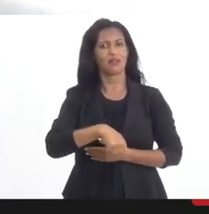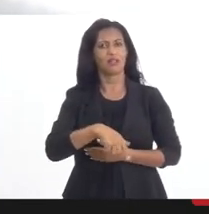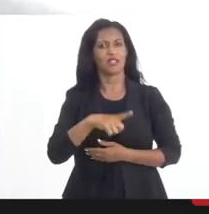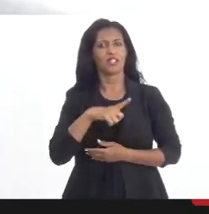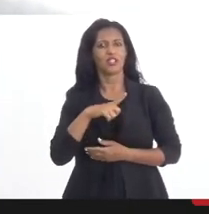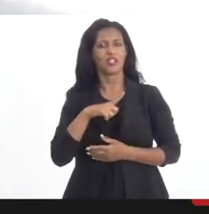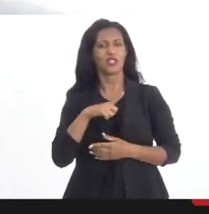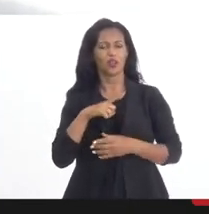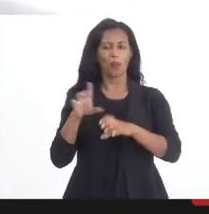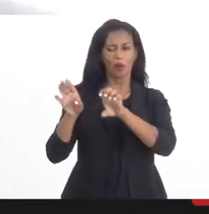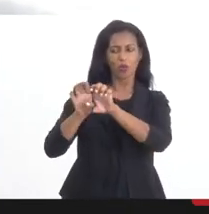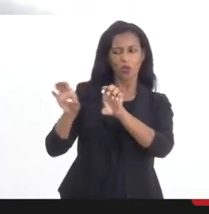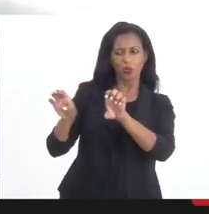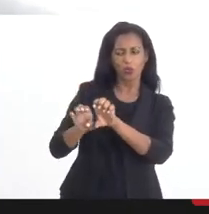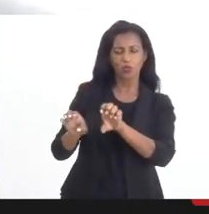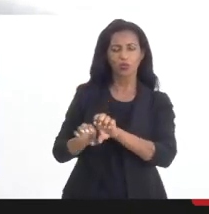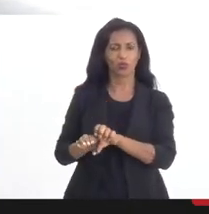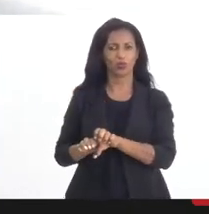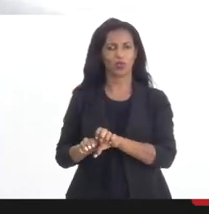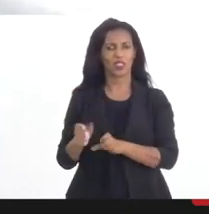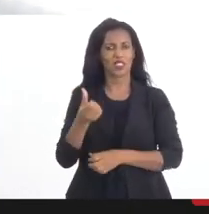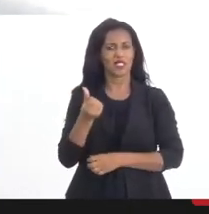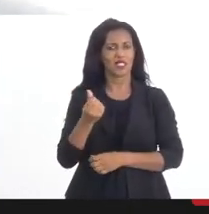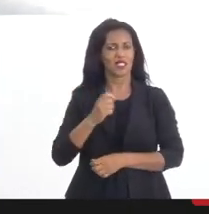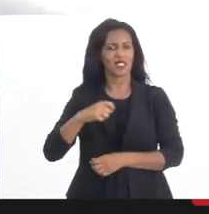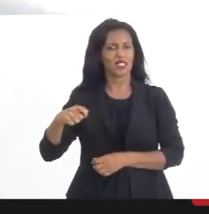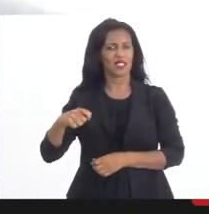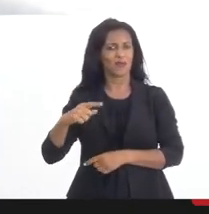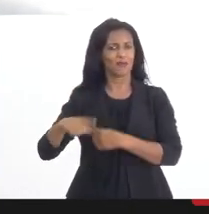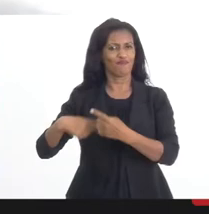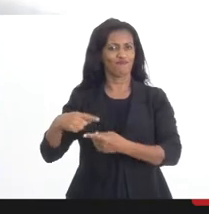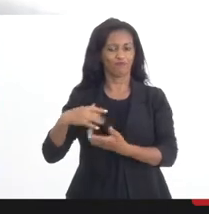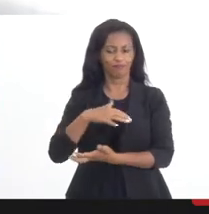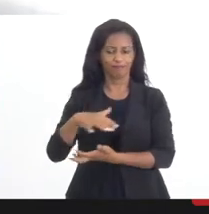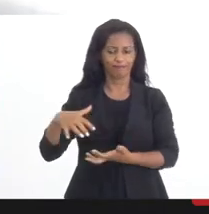uma estrutura e 6 meses depois o Estado entrou em greve,